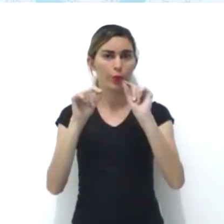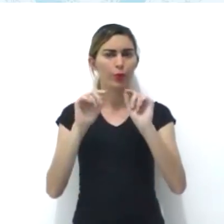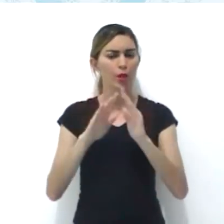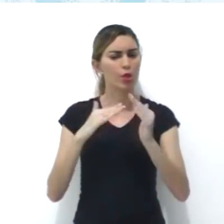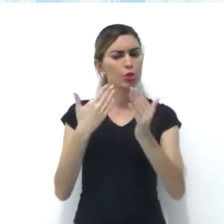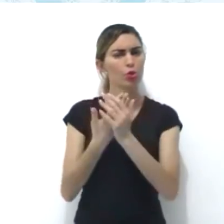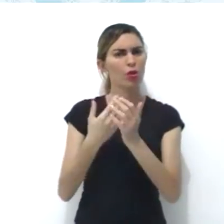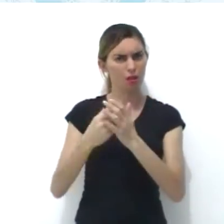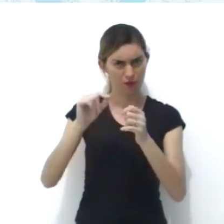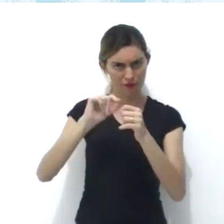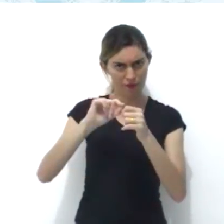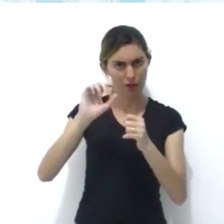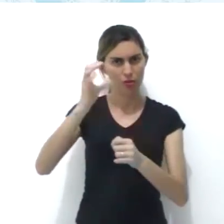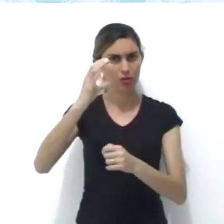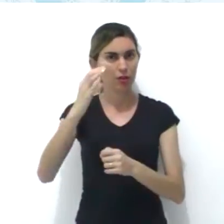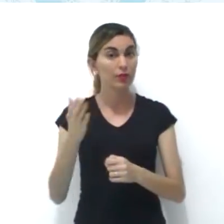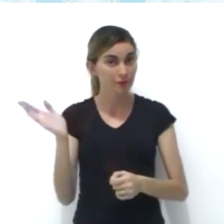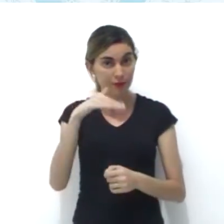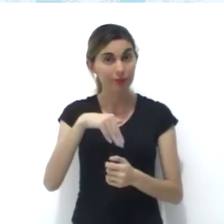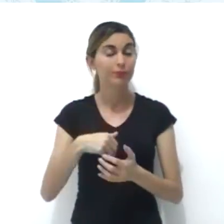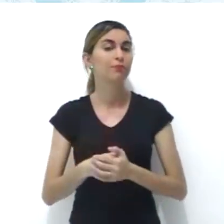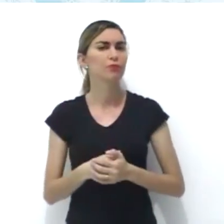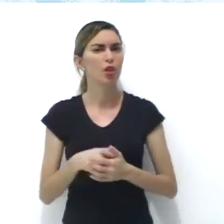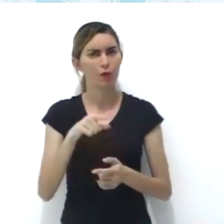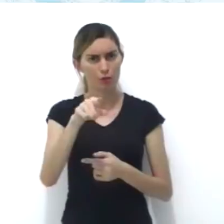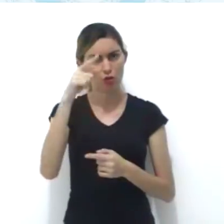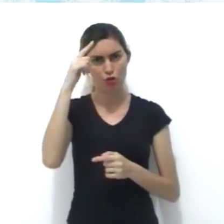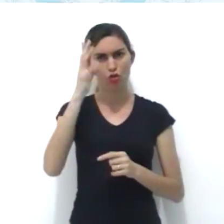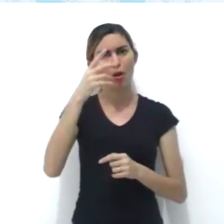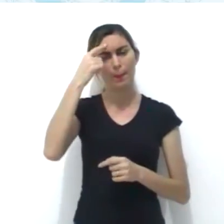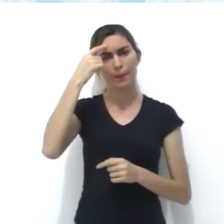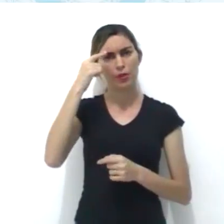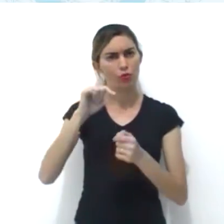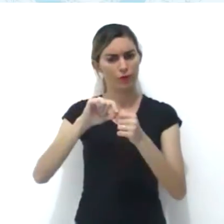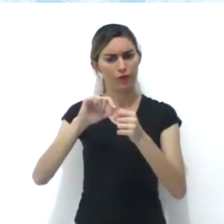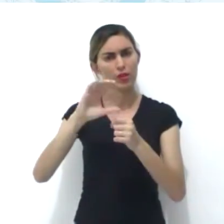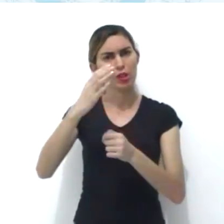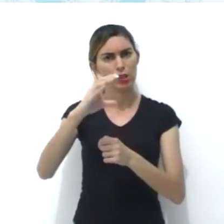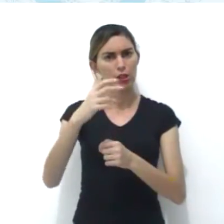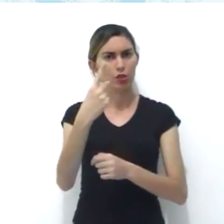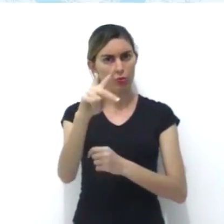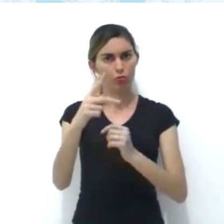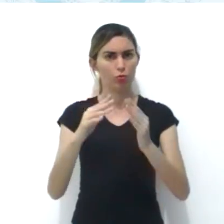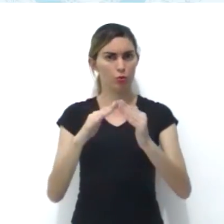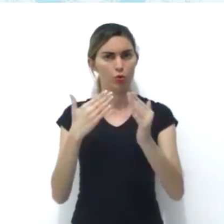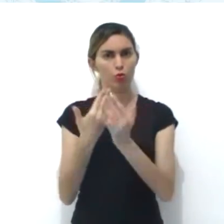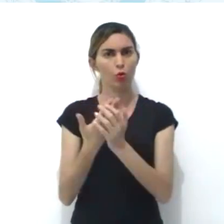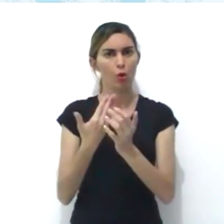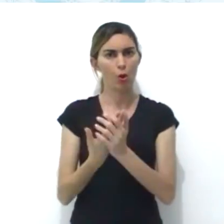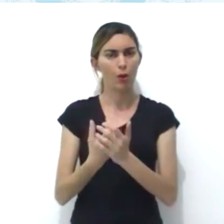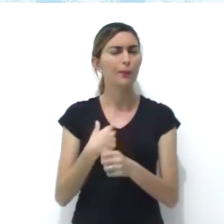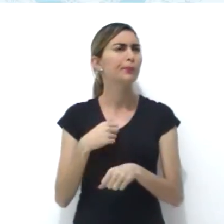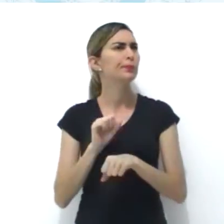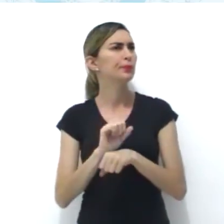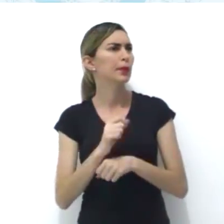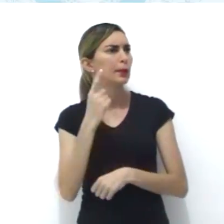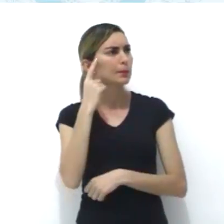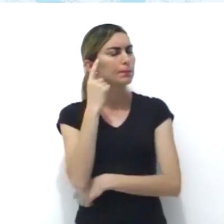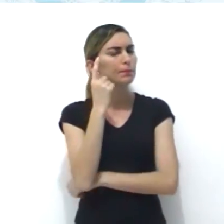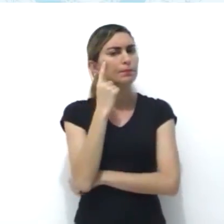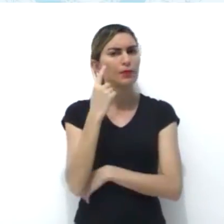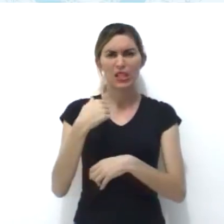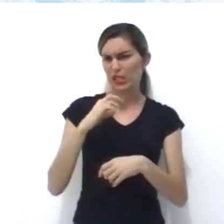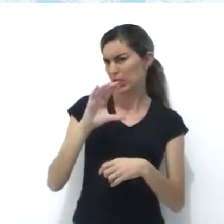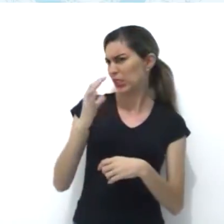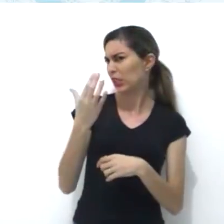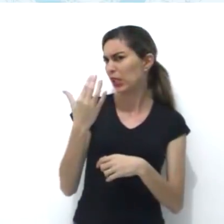ser sobre na escola se faz ciências. Vamos comigo? Você já pensou em fazer ciência na sua escola? Mas espera aí,